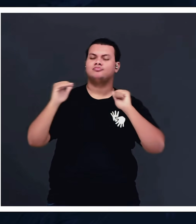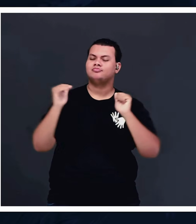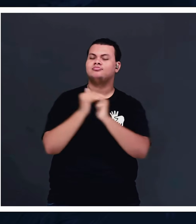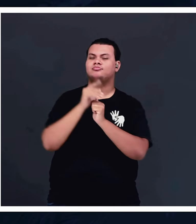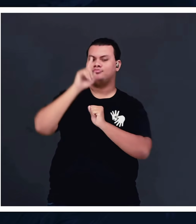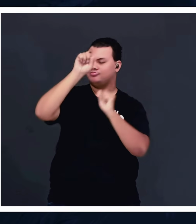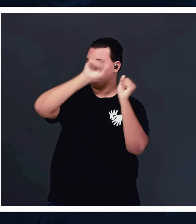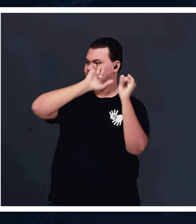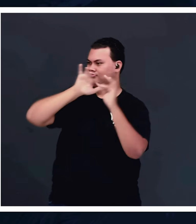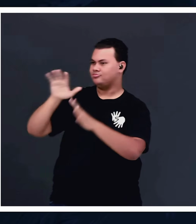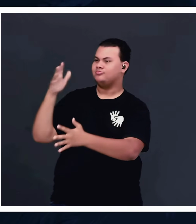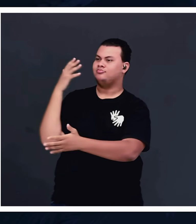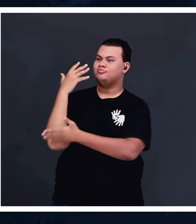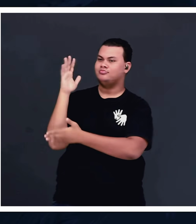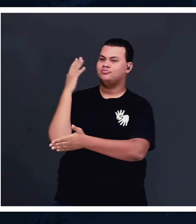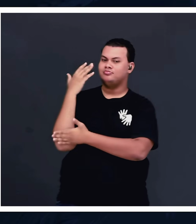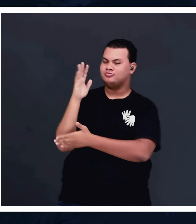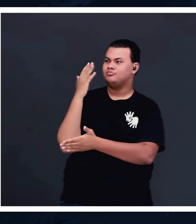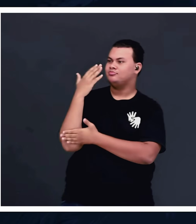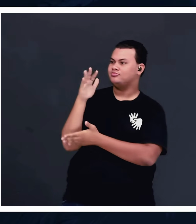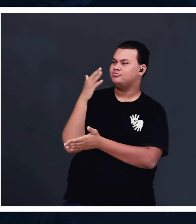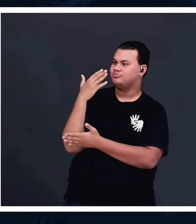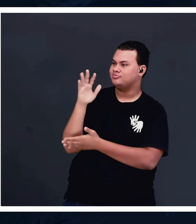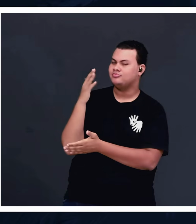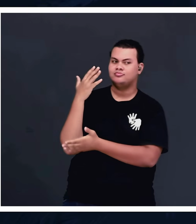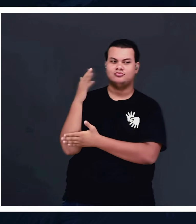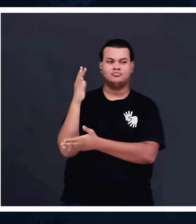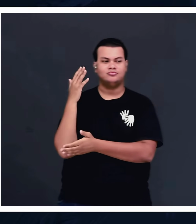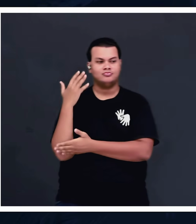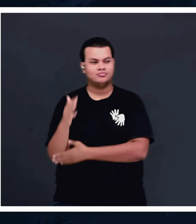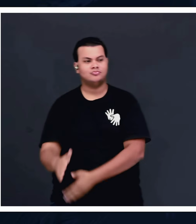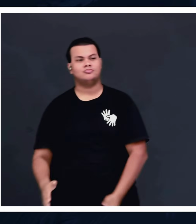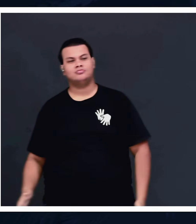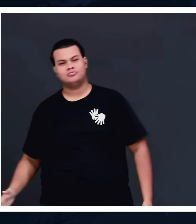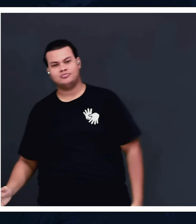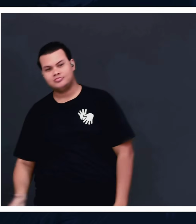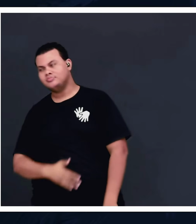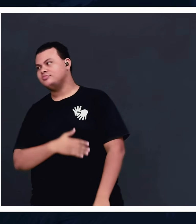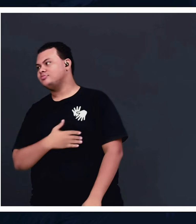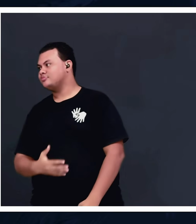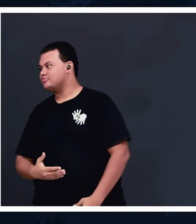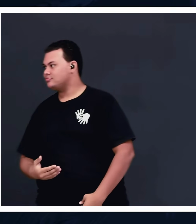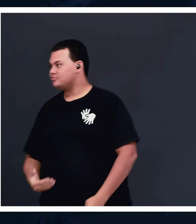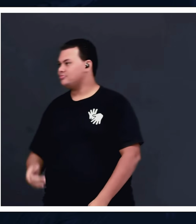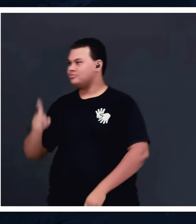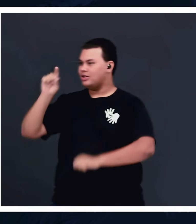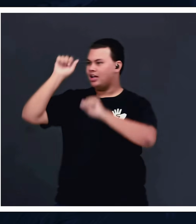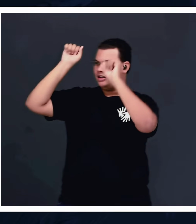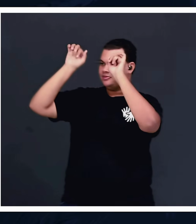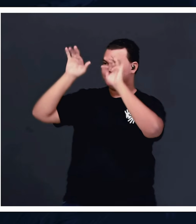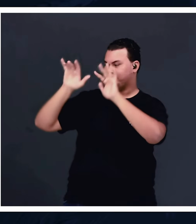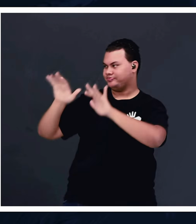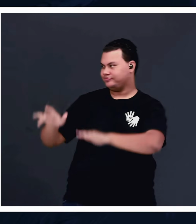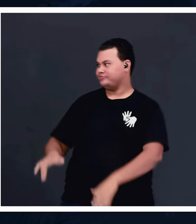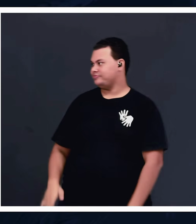amém. Deus abençoe. Aplauda ao Senhor. Louvado seja o nome do Senhor. Muito bem-vindo. Deus abençoe.